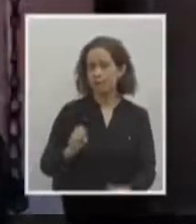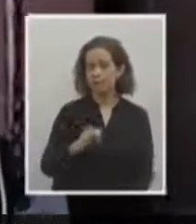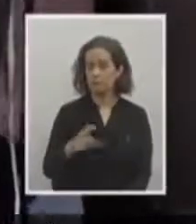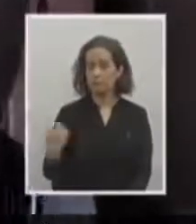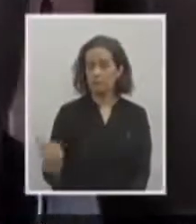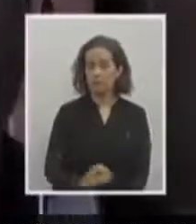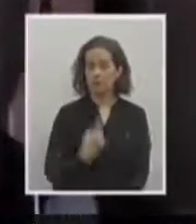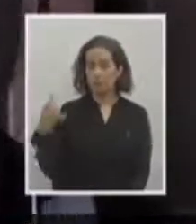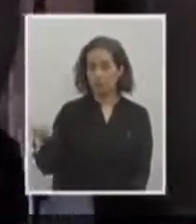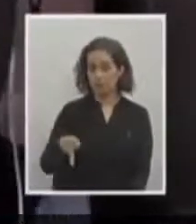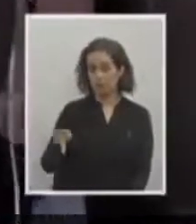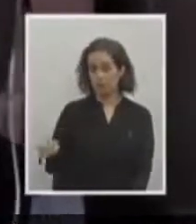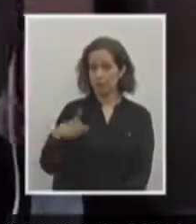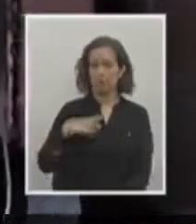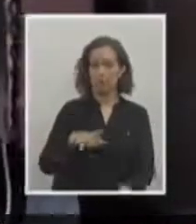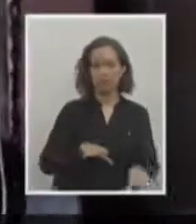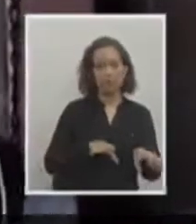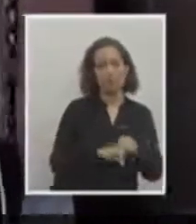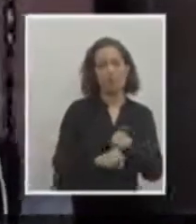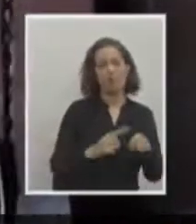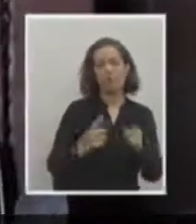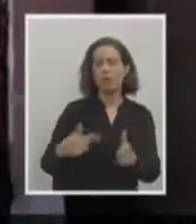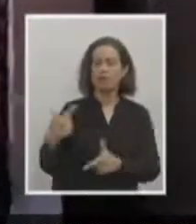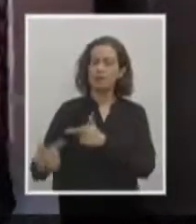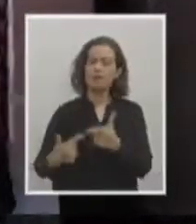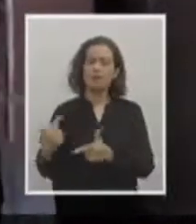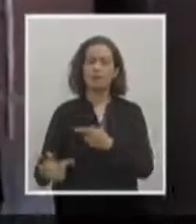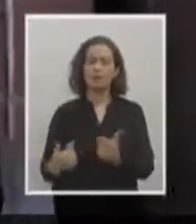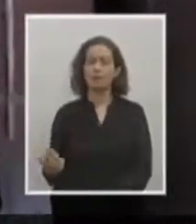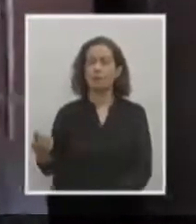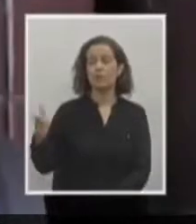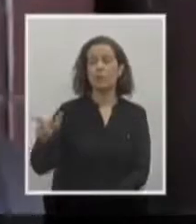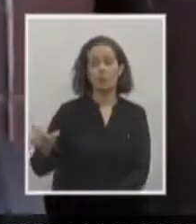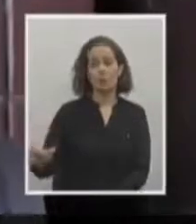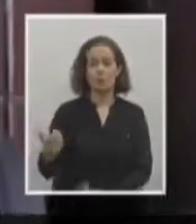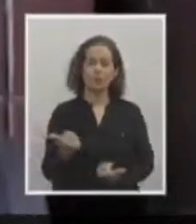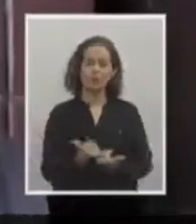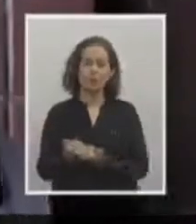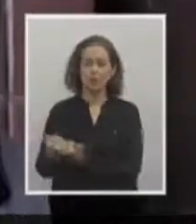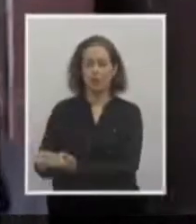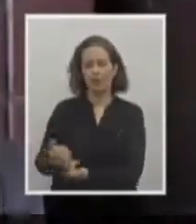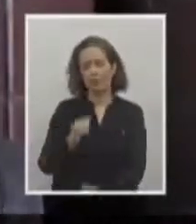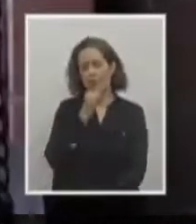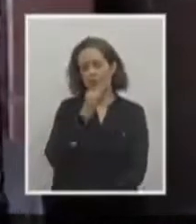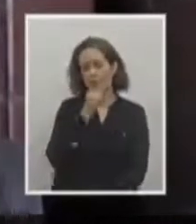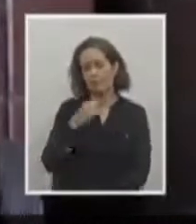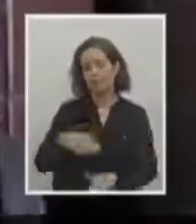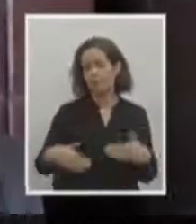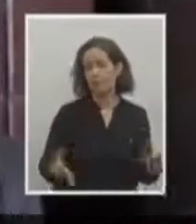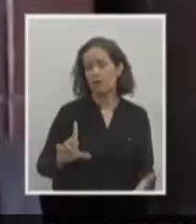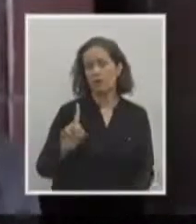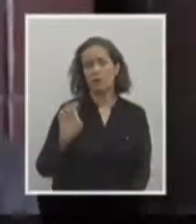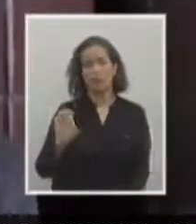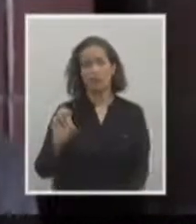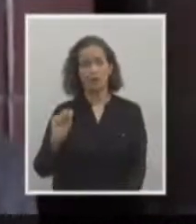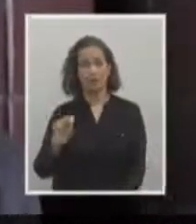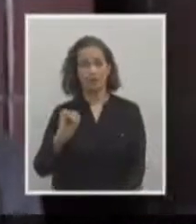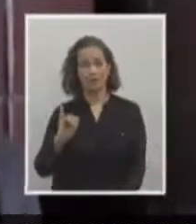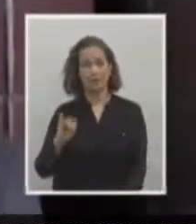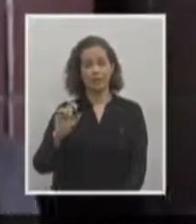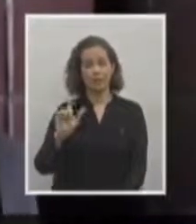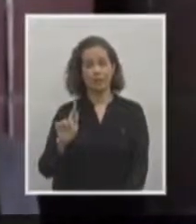uma formação e estamos exercendo o cargo, a função de apoio, o designado também. Ele é formado